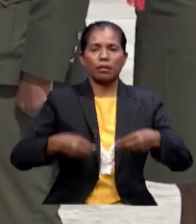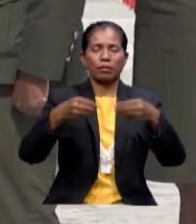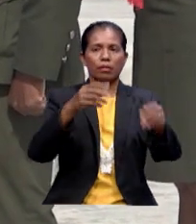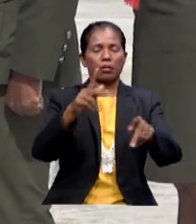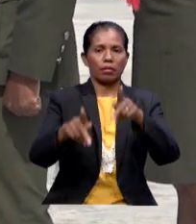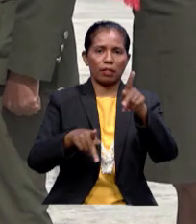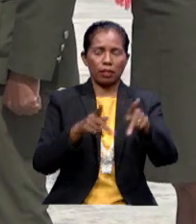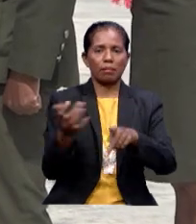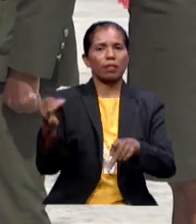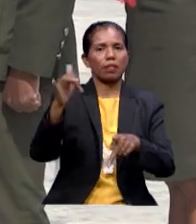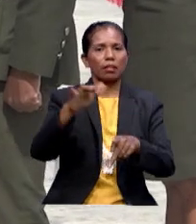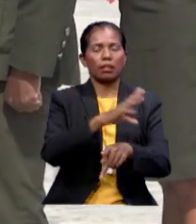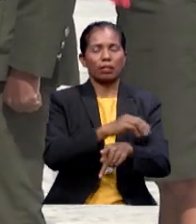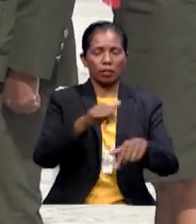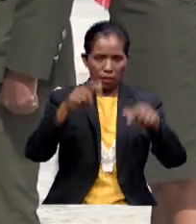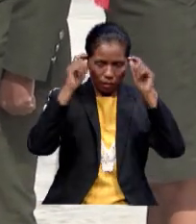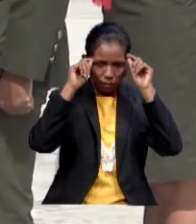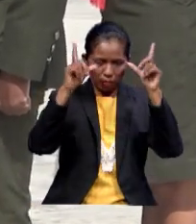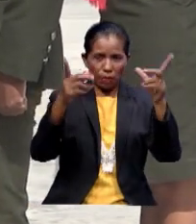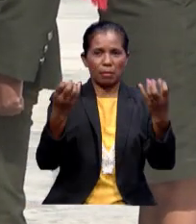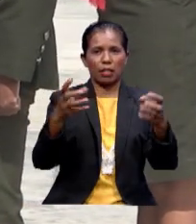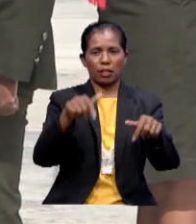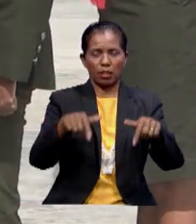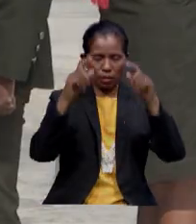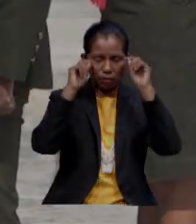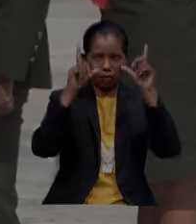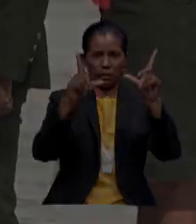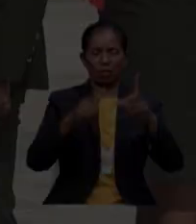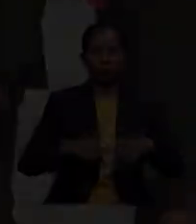kriminoso sira atu domina iha Timor Leste. John Carlos, Marito da Costa, GMN.